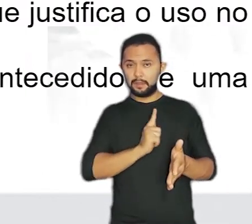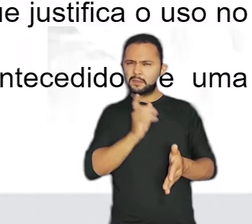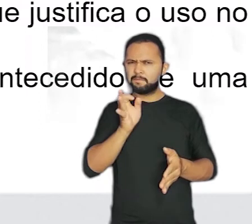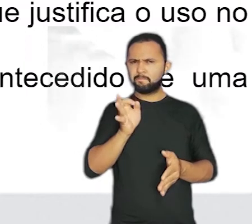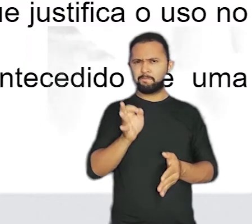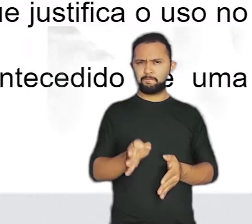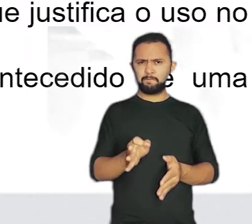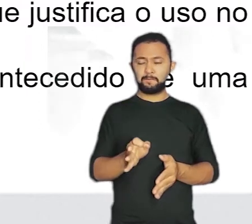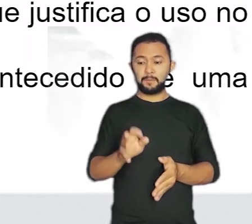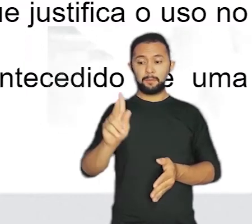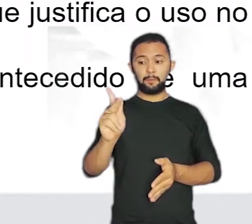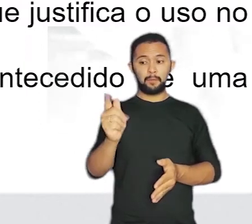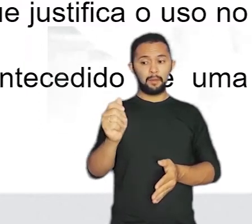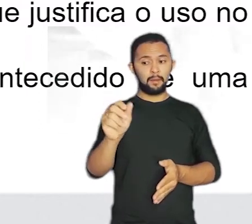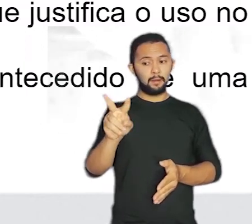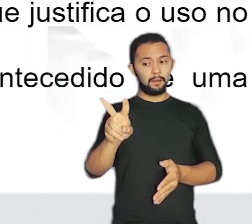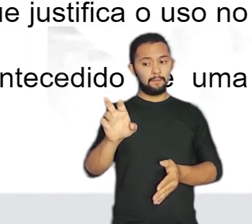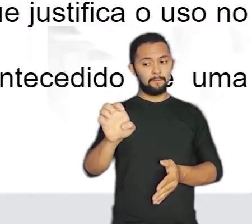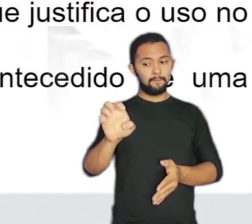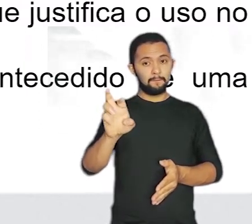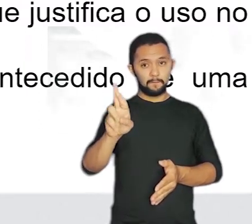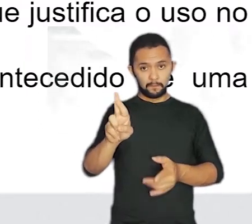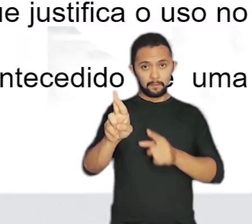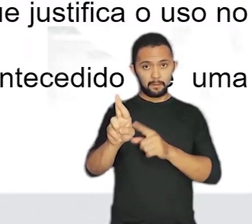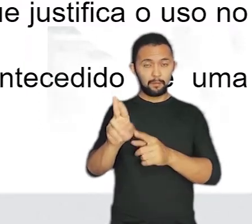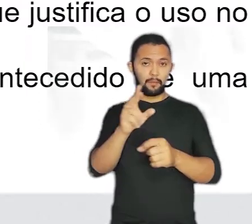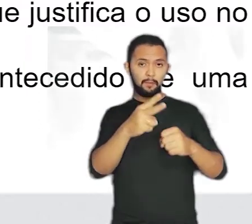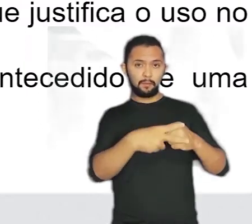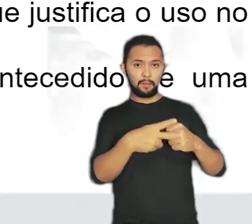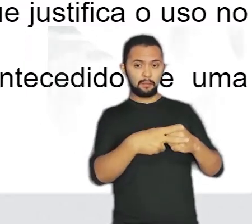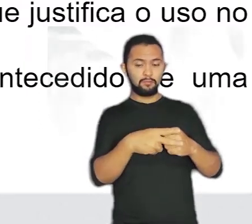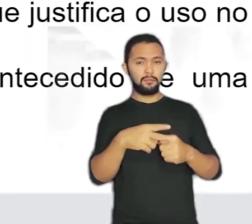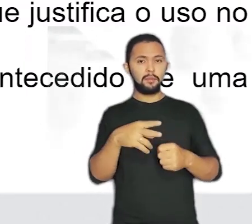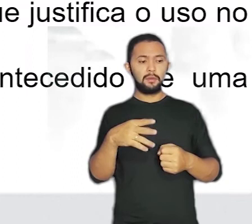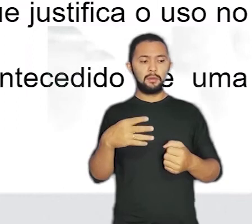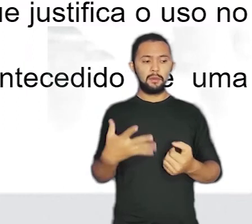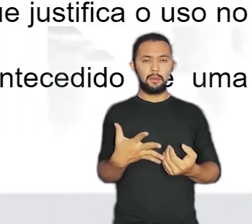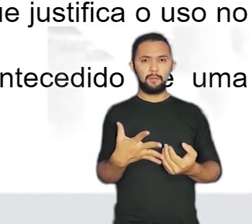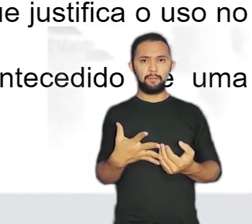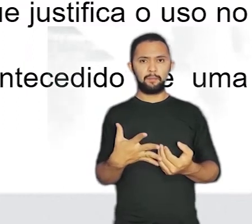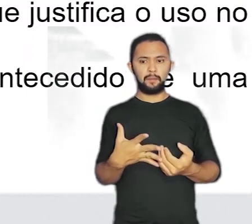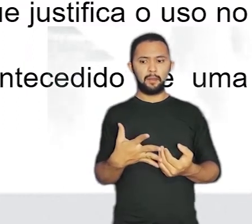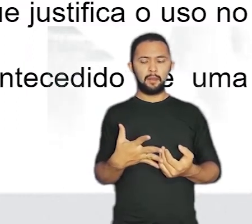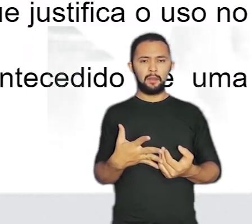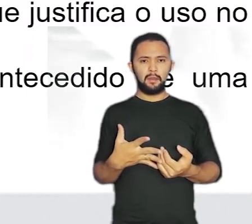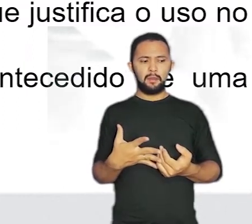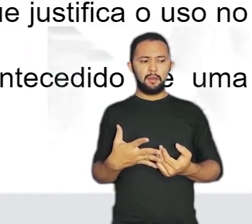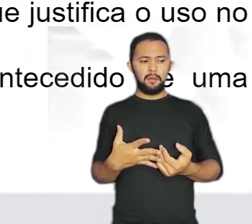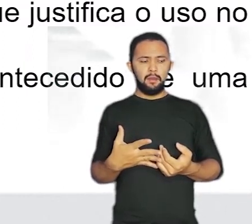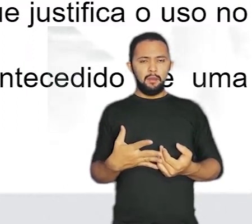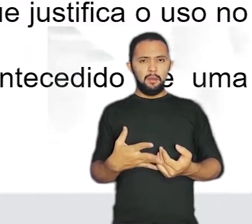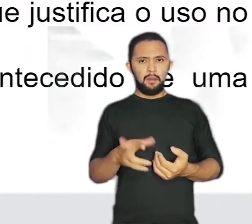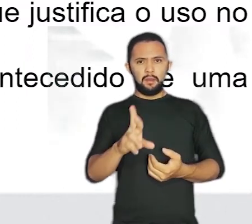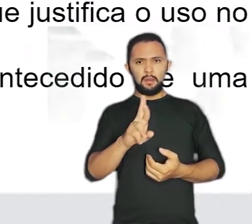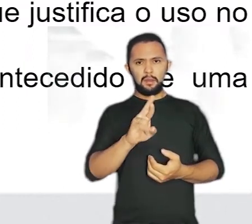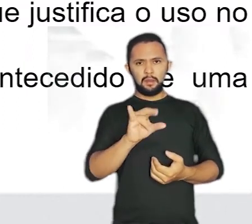correta, já que o verbo haver ele é impessoal, tá? Então, havia ricos, né? A gente vê que a palavra ricos está no plural e o